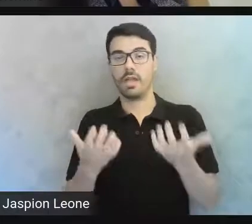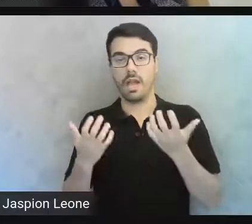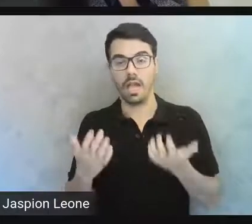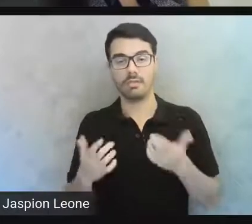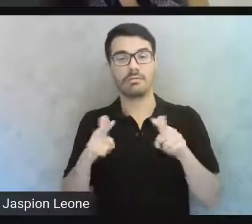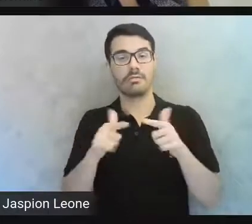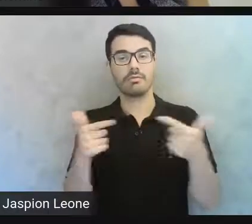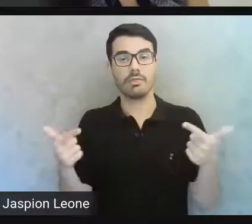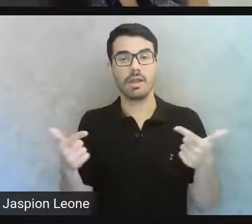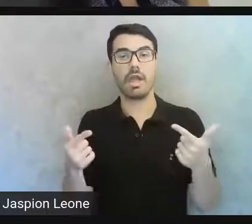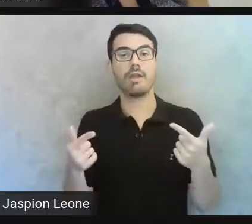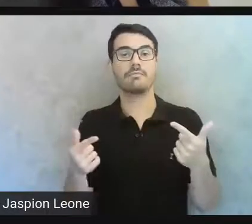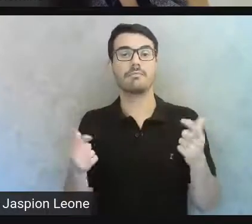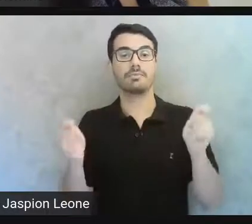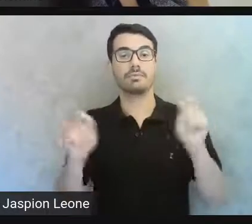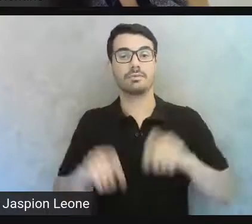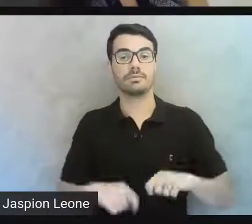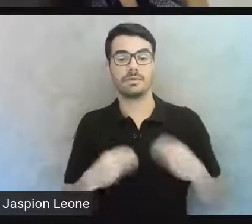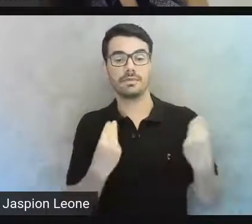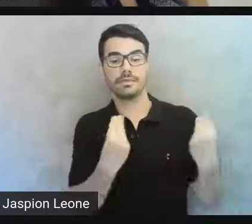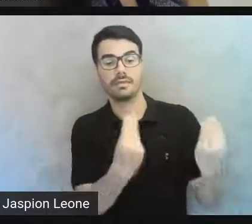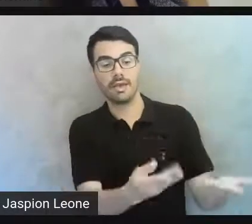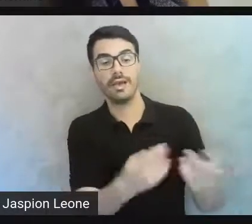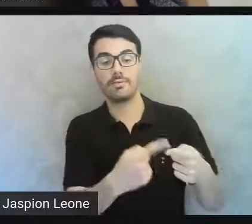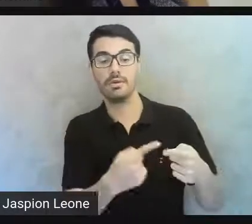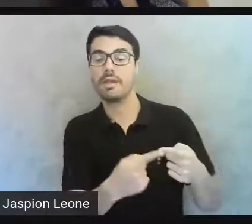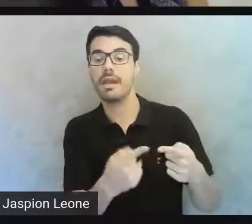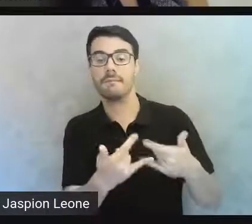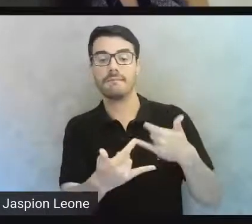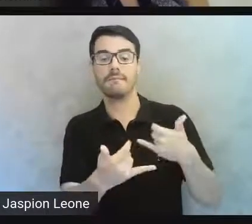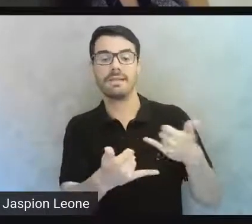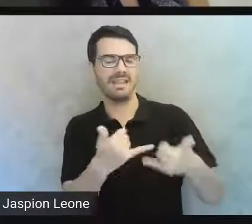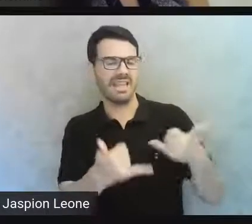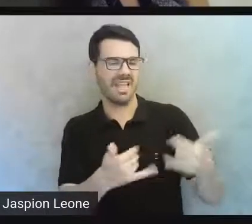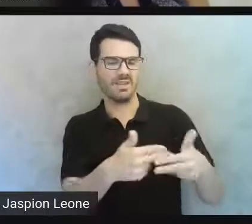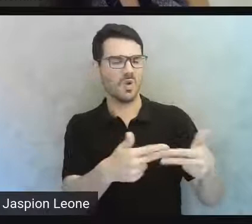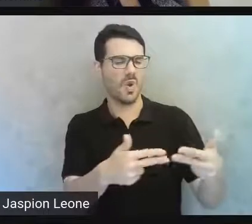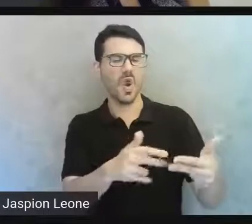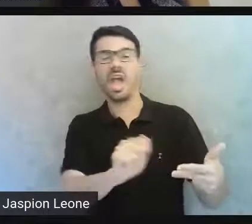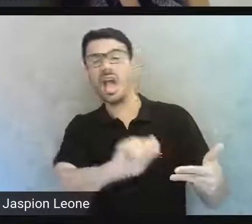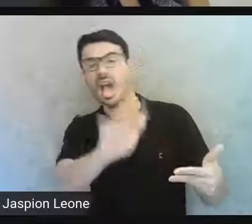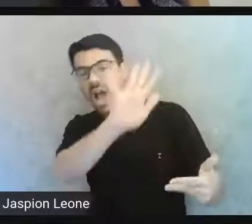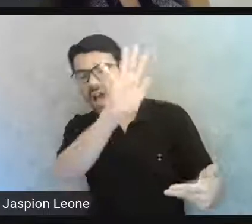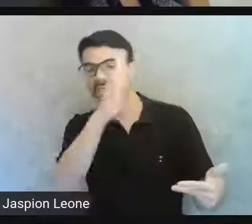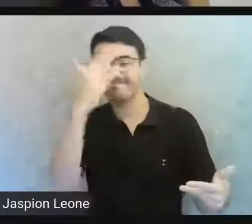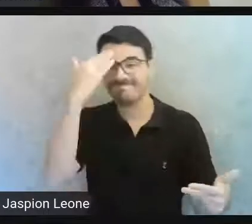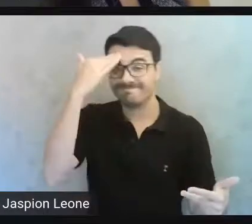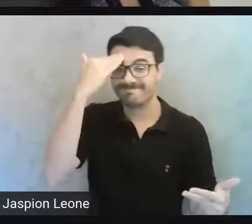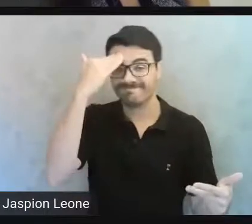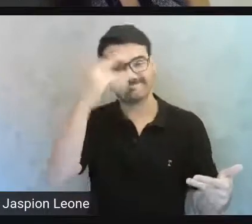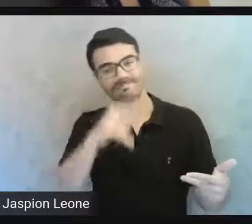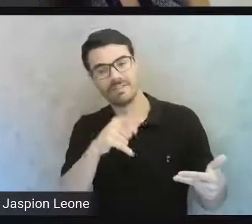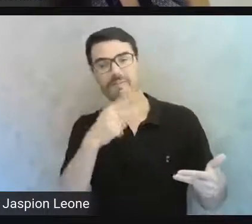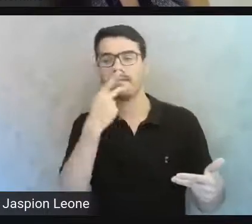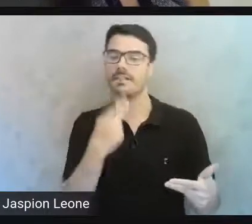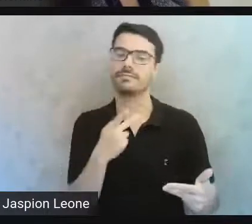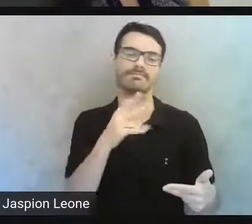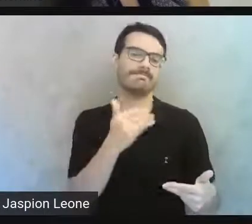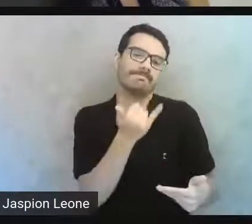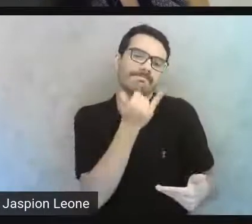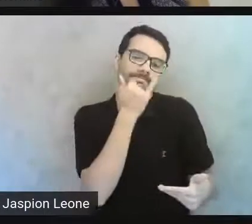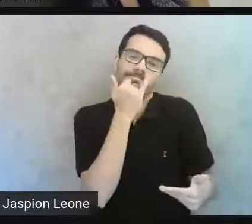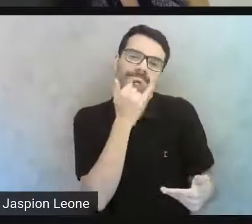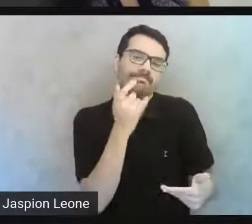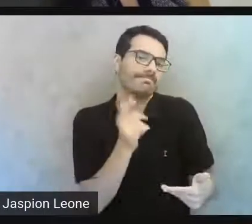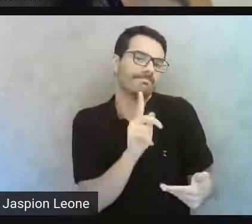tem condição de dar, ou que é muito caro, ou que de repente não é adequado para a idade. Então, acho que esses nãos que a gente vai falando, mesmo que a gente